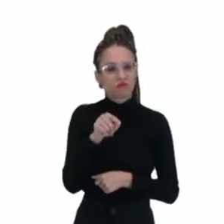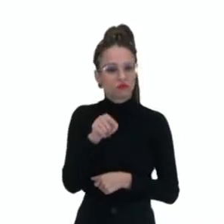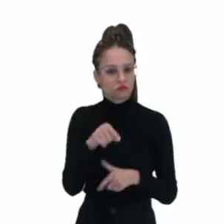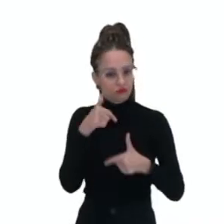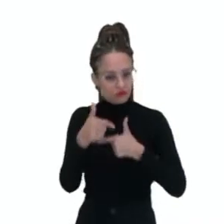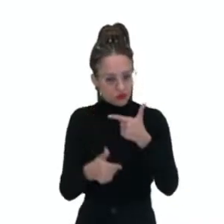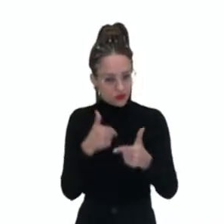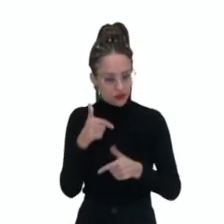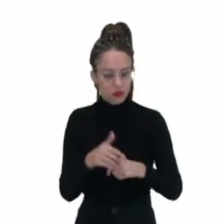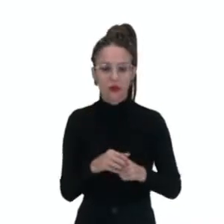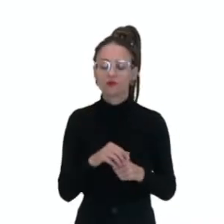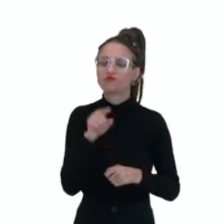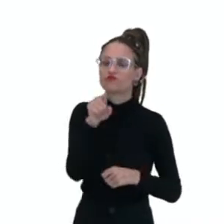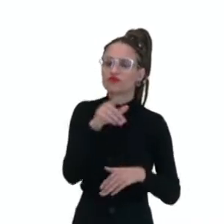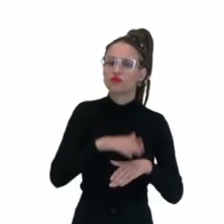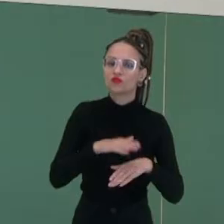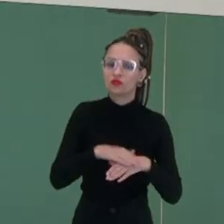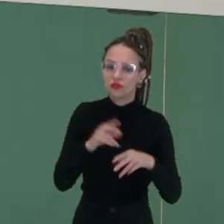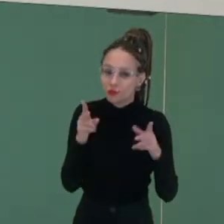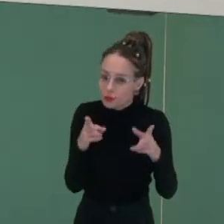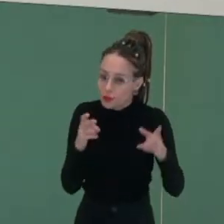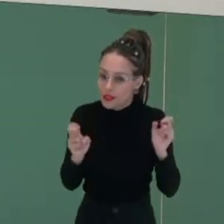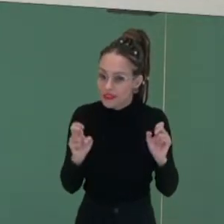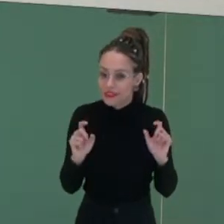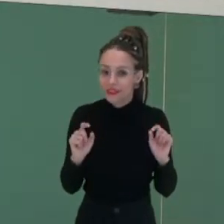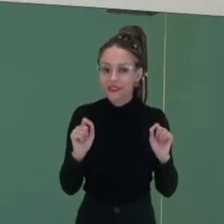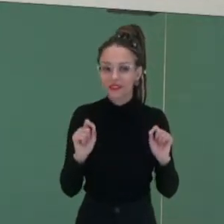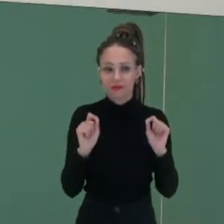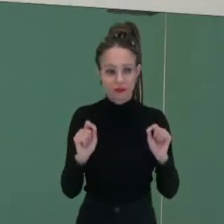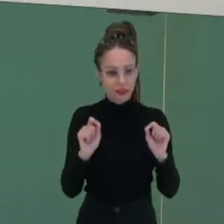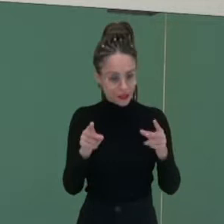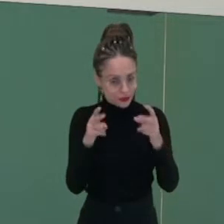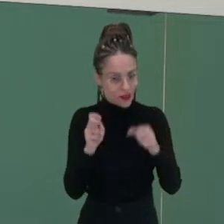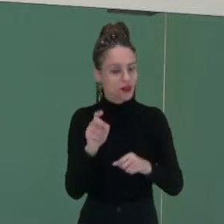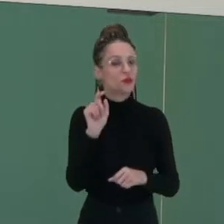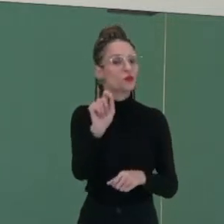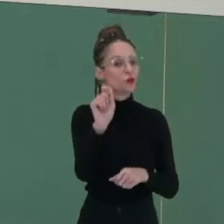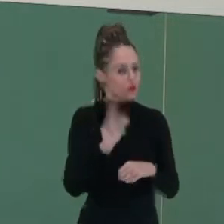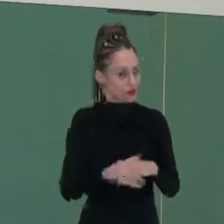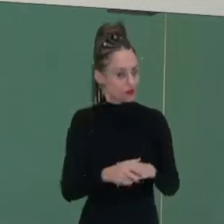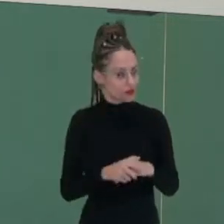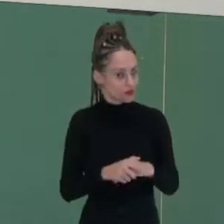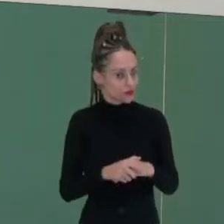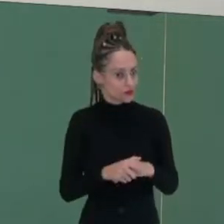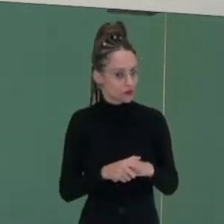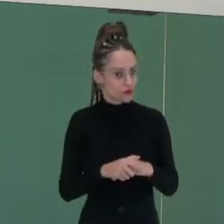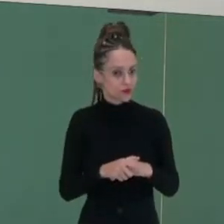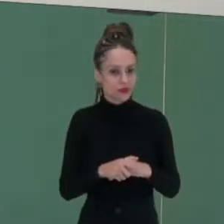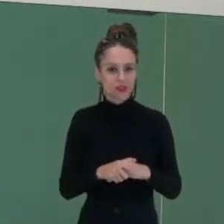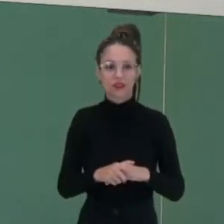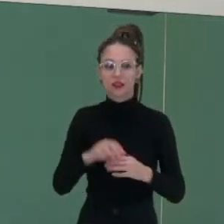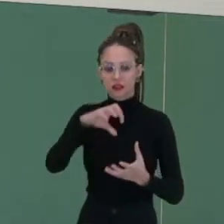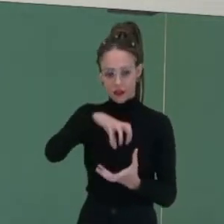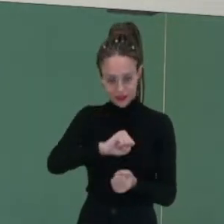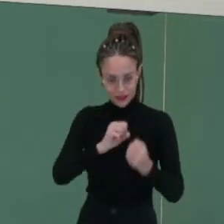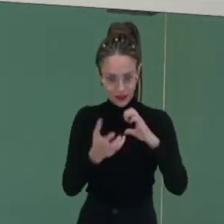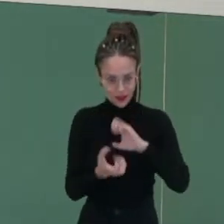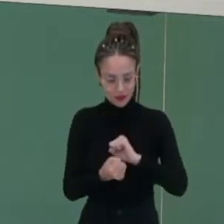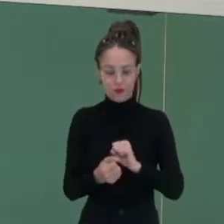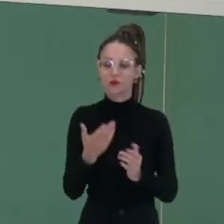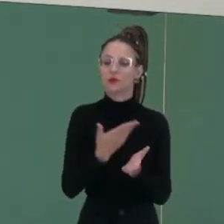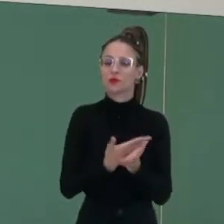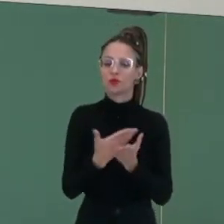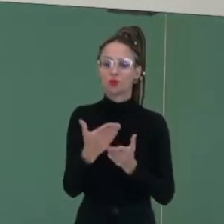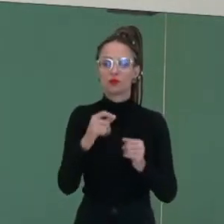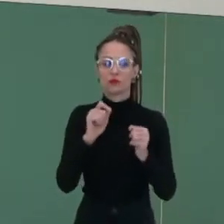tarefas. Perceba que O artesão passou a